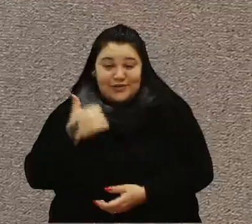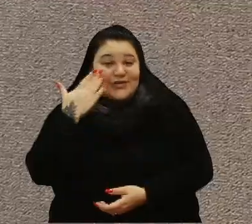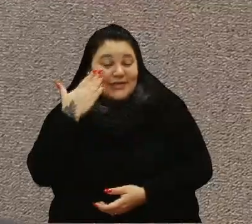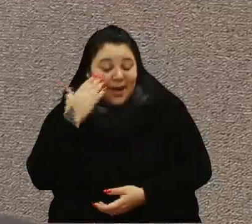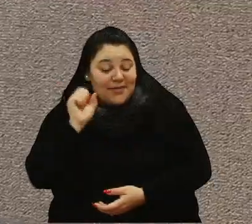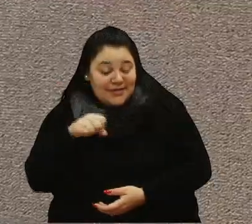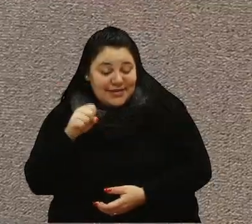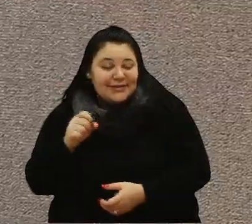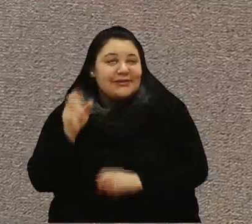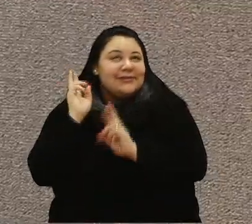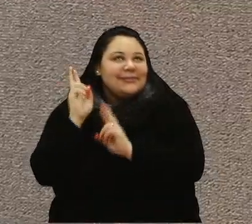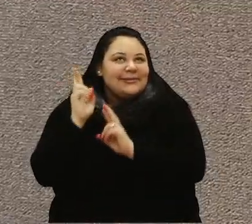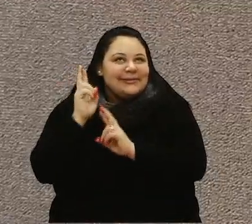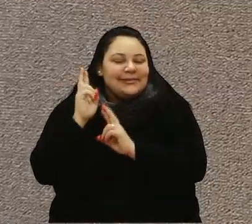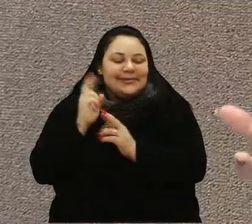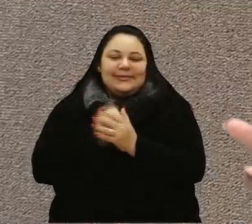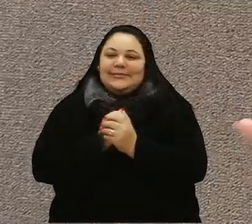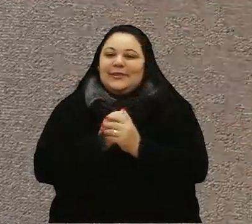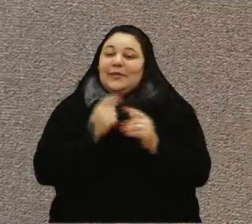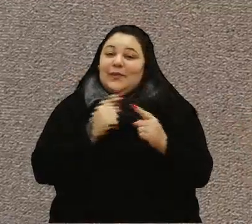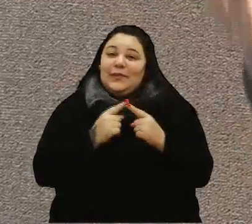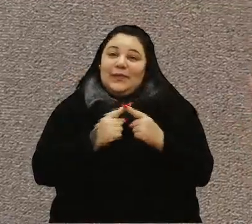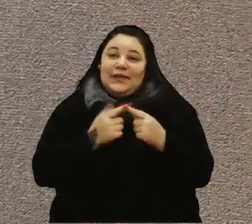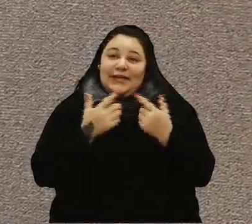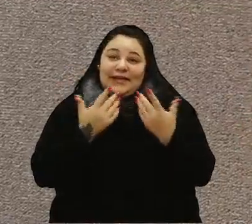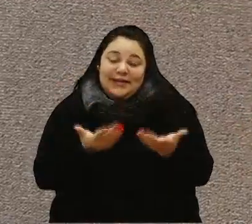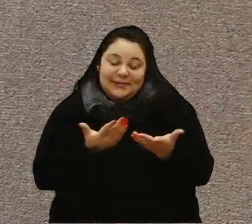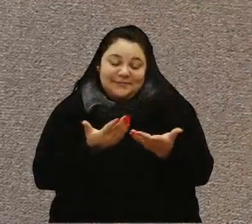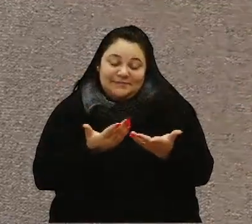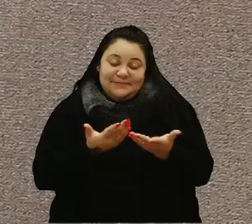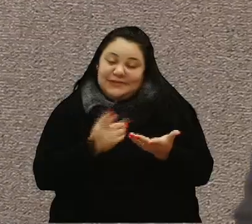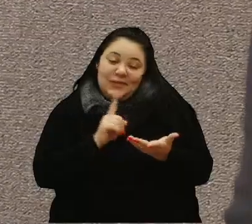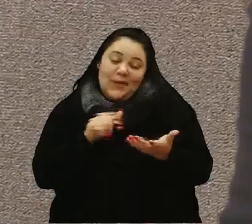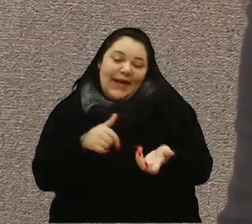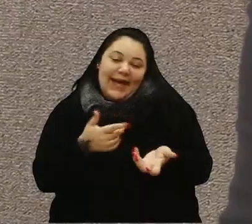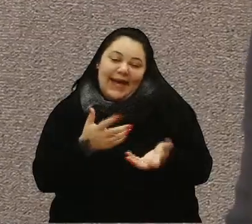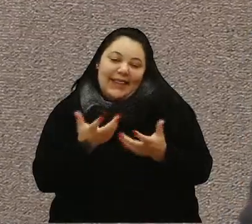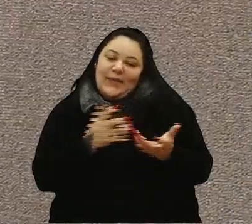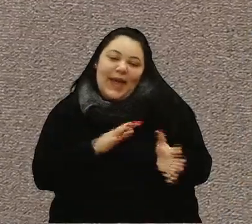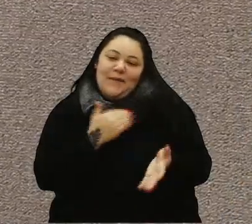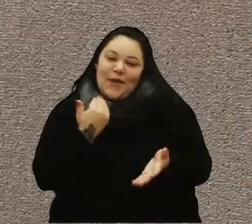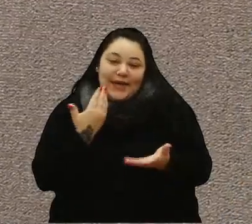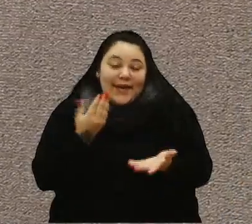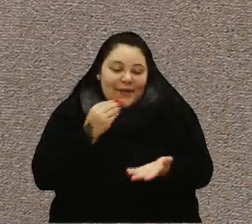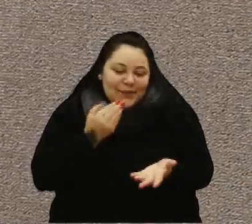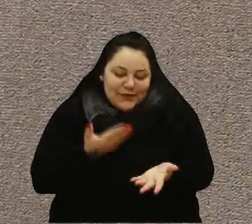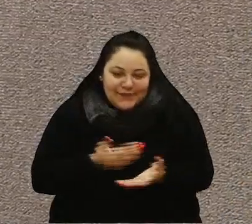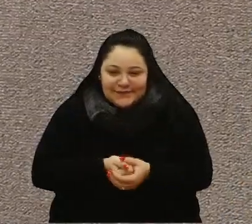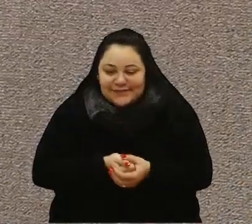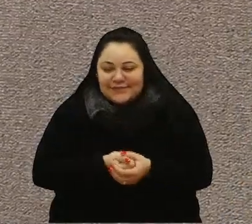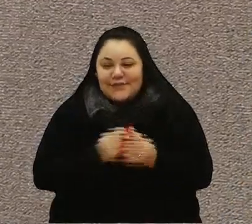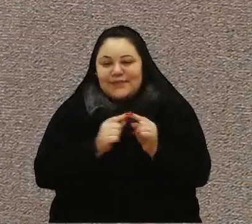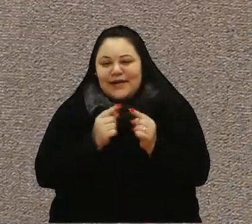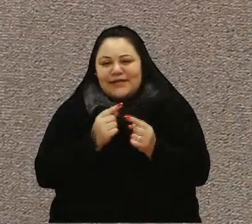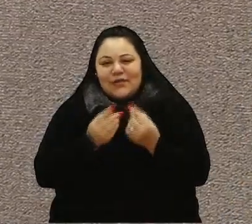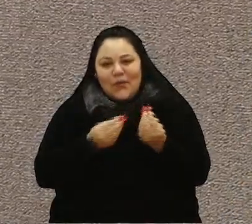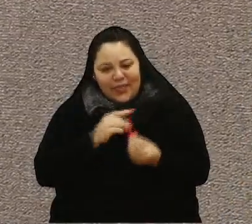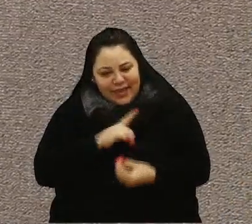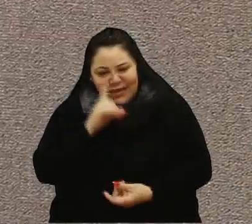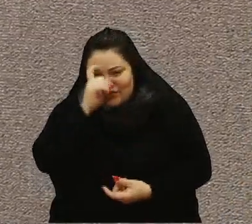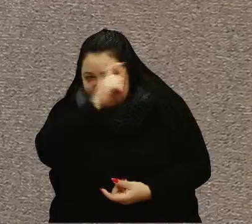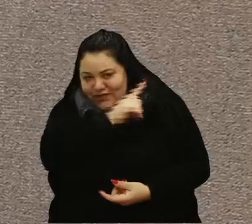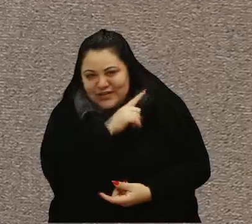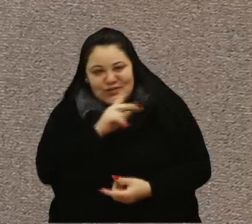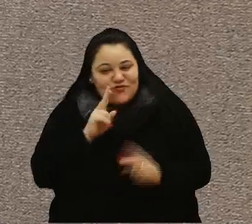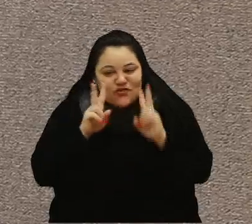que isso aconteça, né? Porque o não envelhecimento significa que a gente não vai mais estar aqui para contar essas histórias todas. Mas como a gente tem dificuldade de enxergar